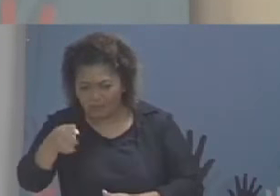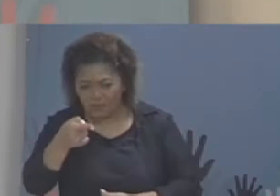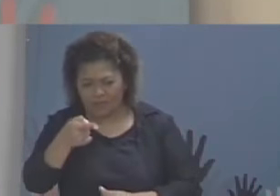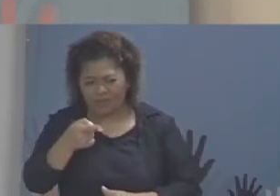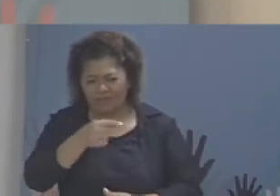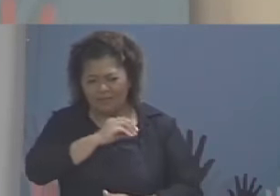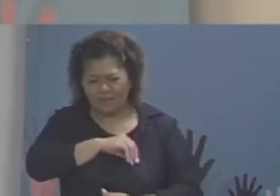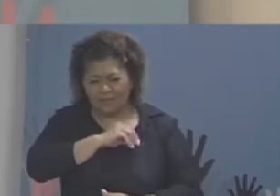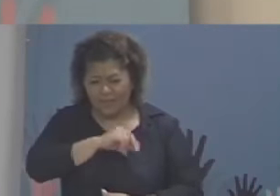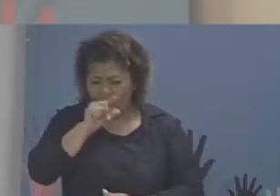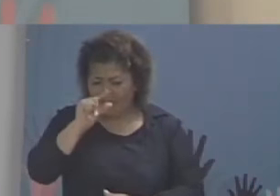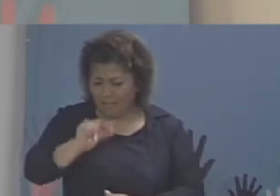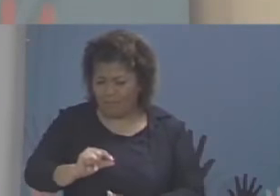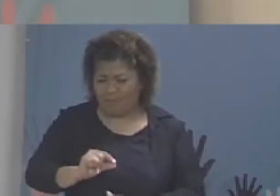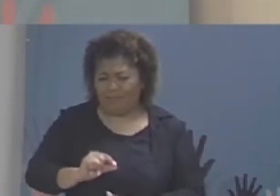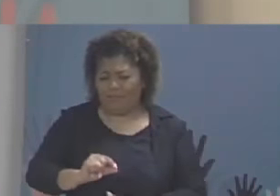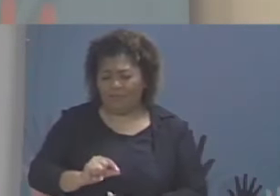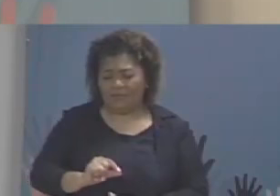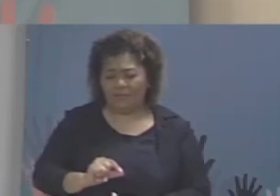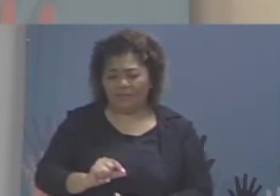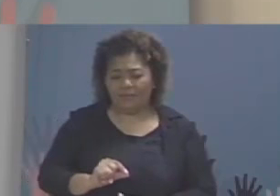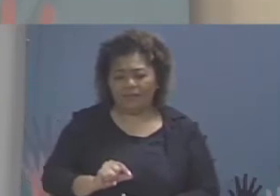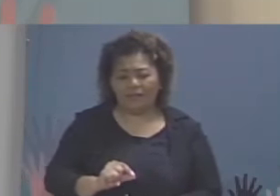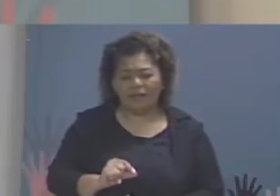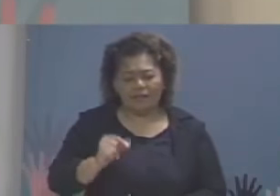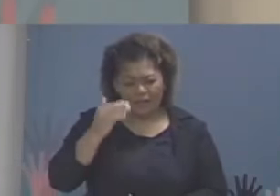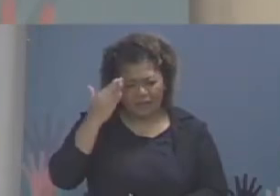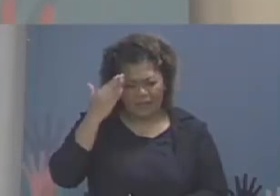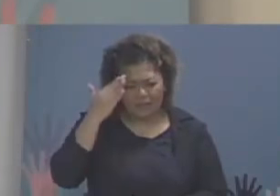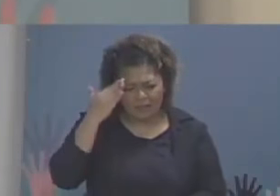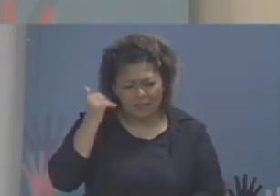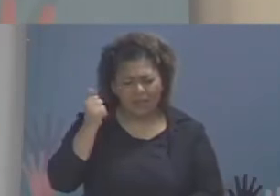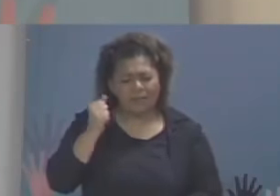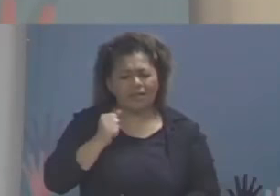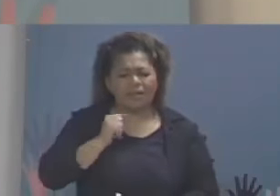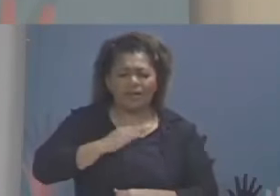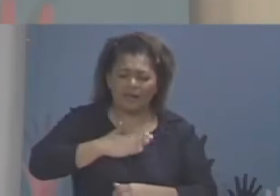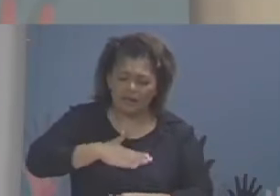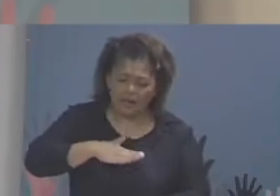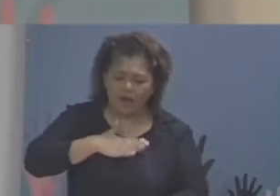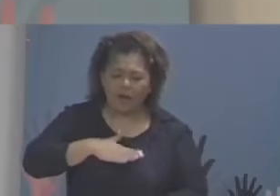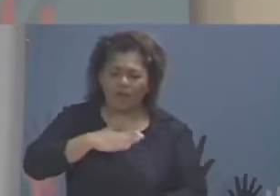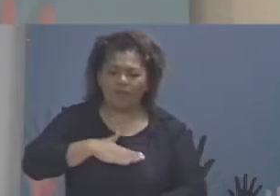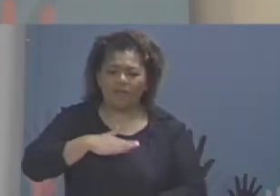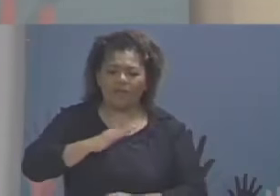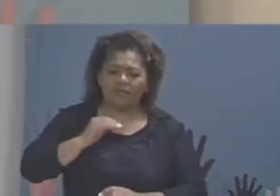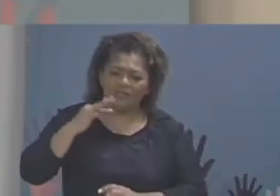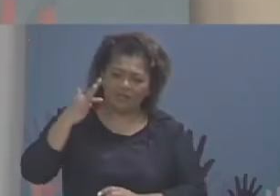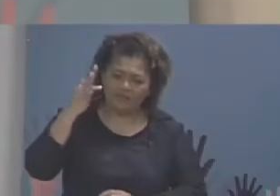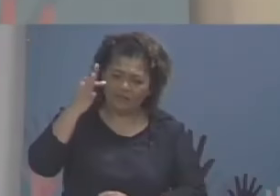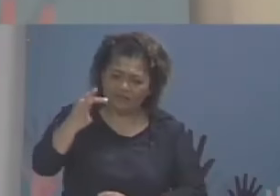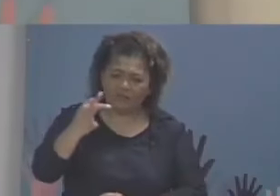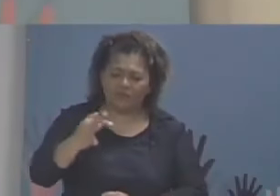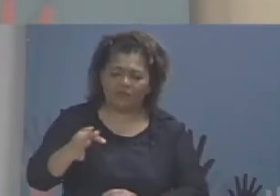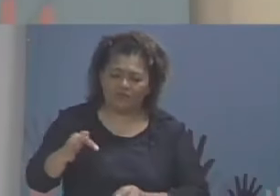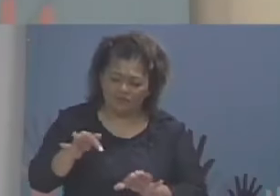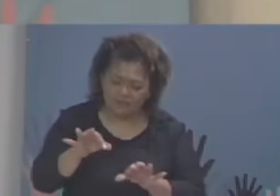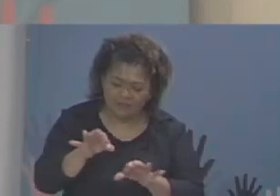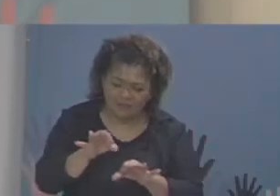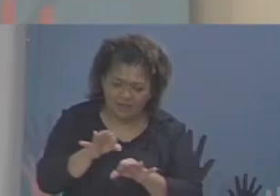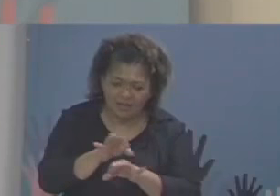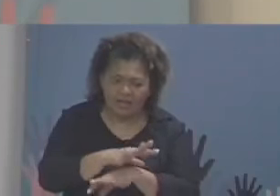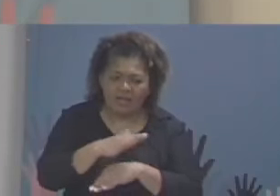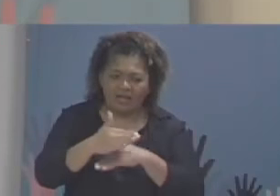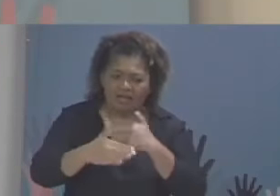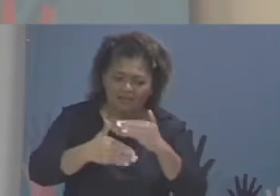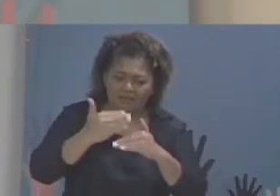remuneração, que têm postos de trabalho precarizados, e eles falam, calma, a gente vai resolver. Calma que o leão é manso. Não, não vão. Se não resolveram até agora, a gente